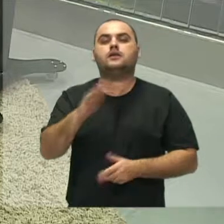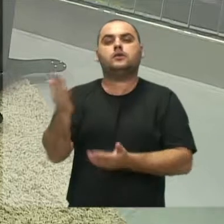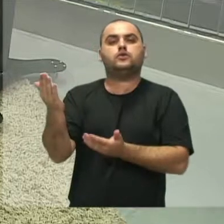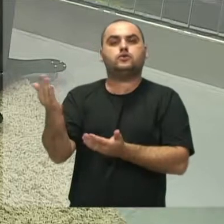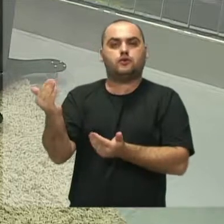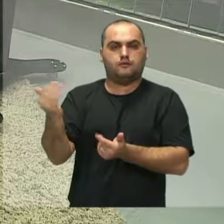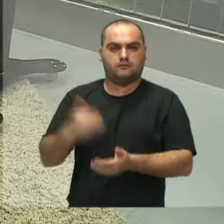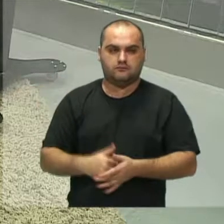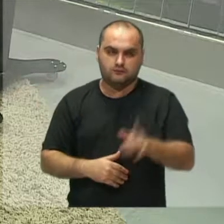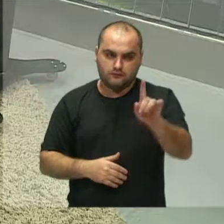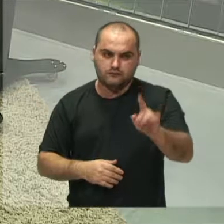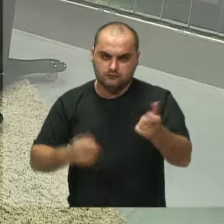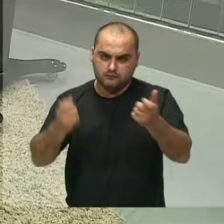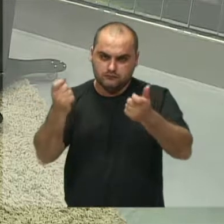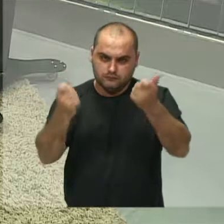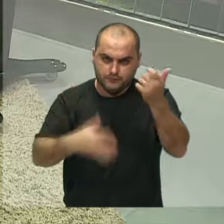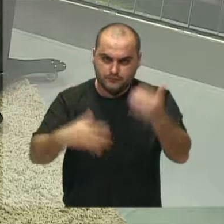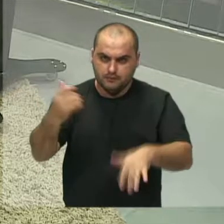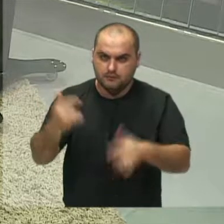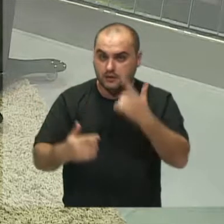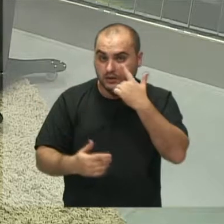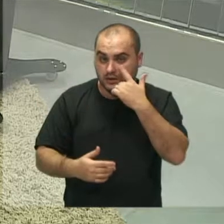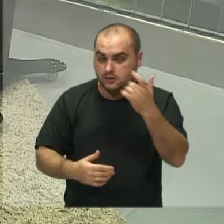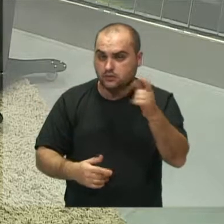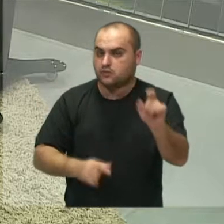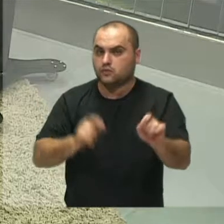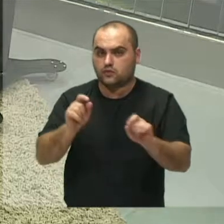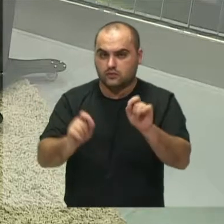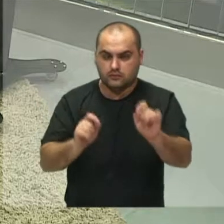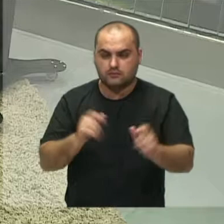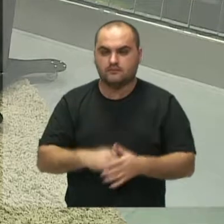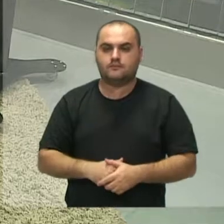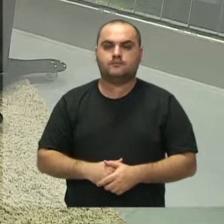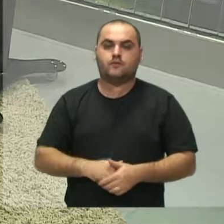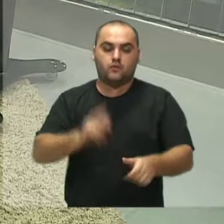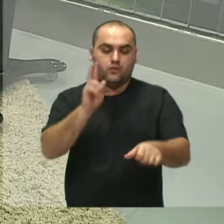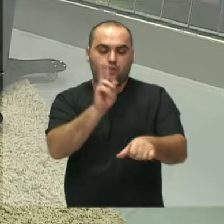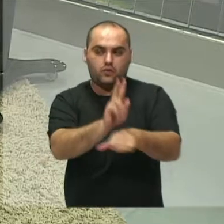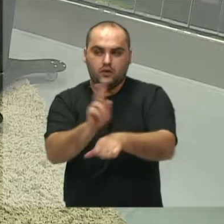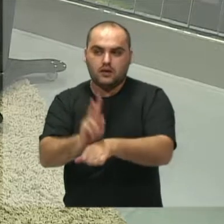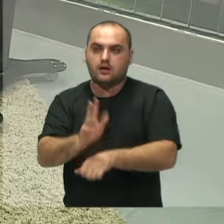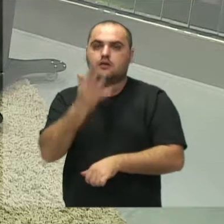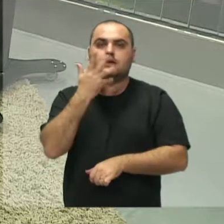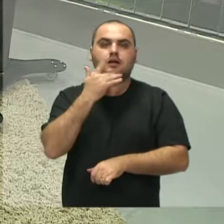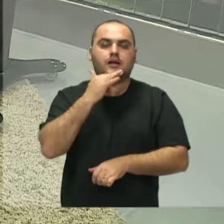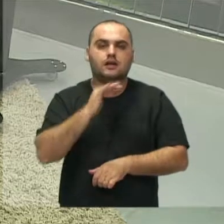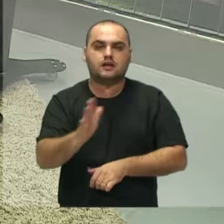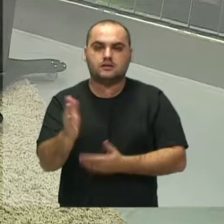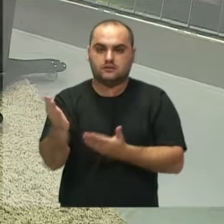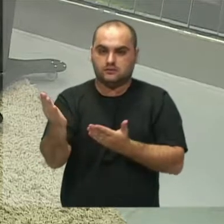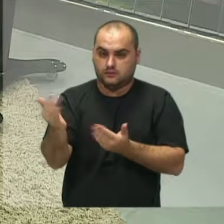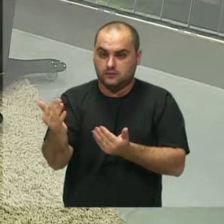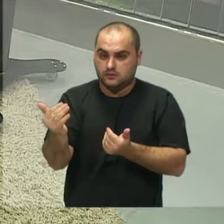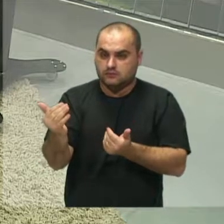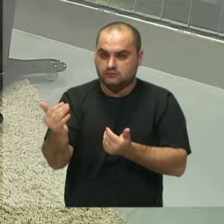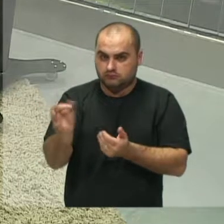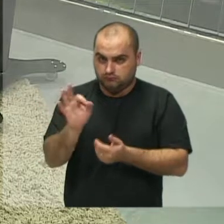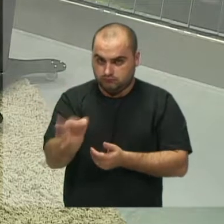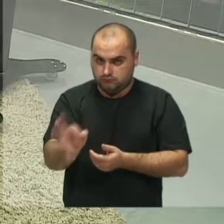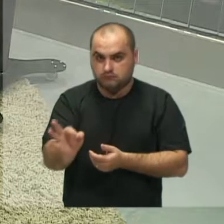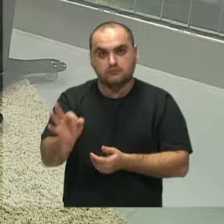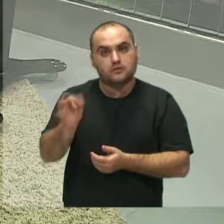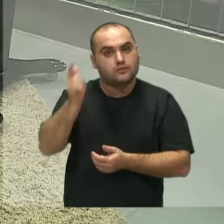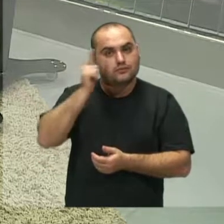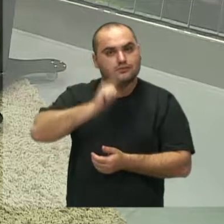você citou ali também, bem interessante, que cuidando, né, das crianças e dos adolescentes, a gente também